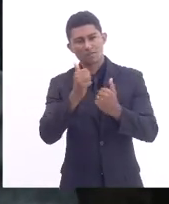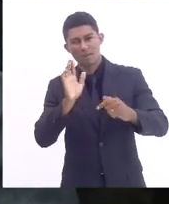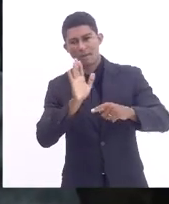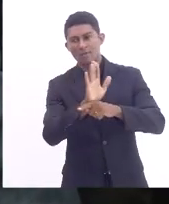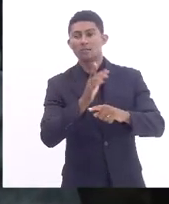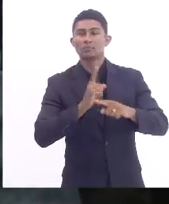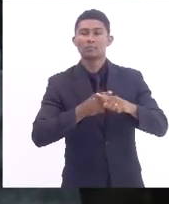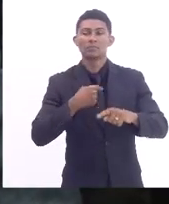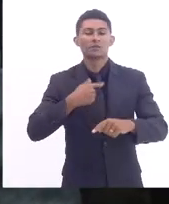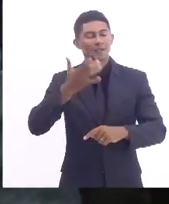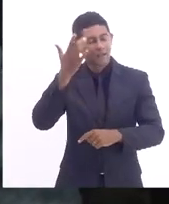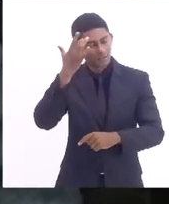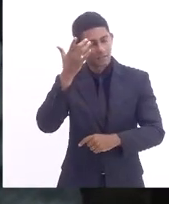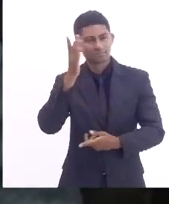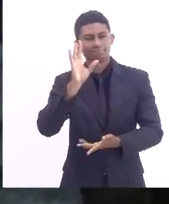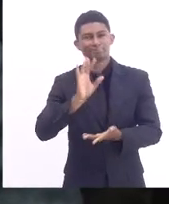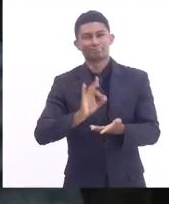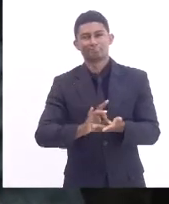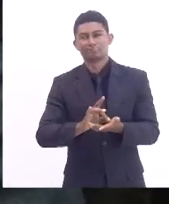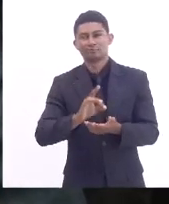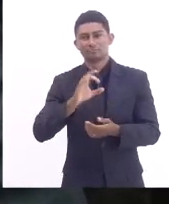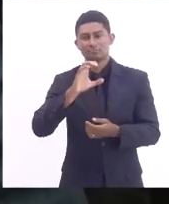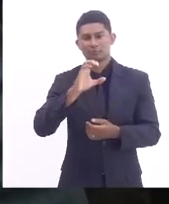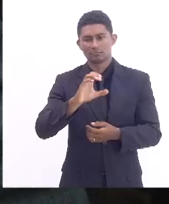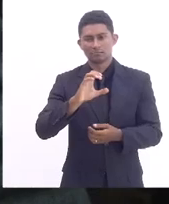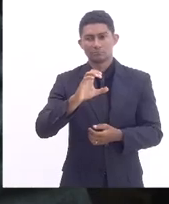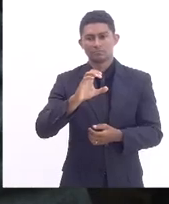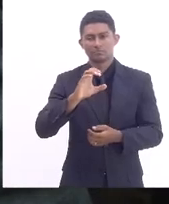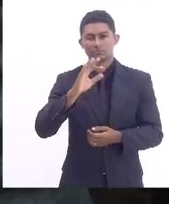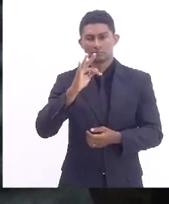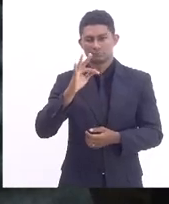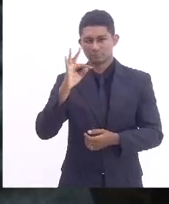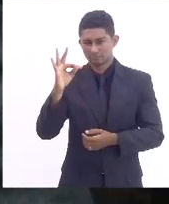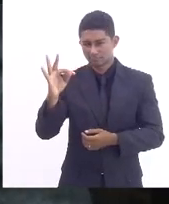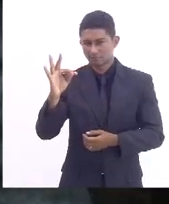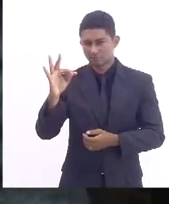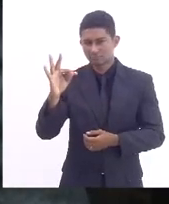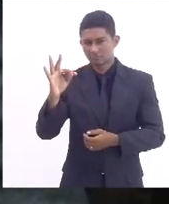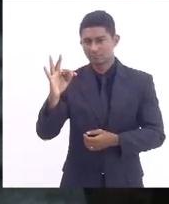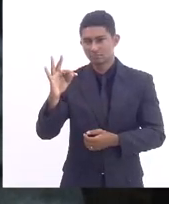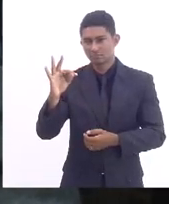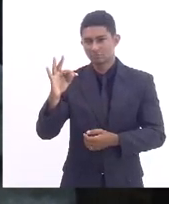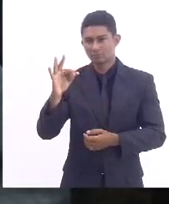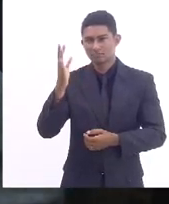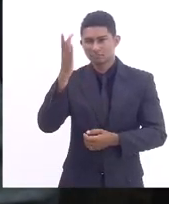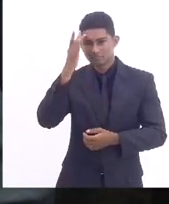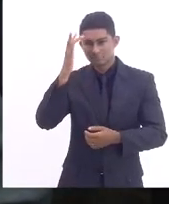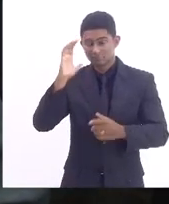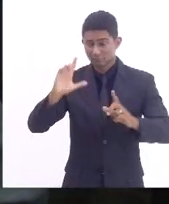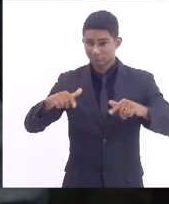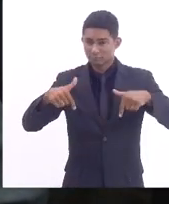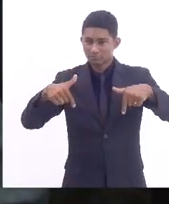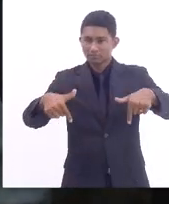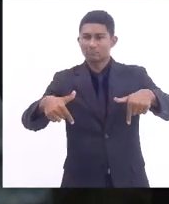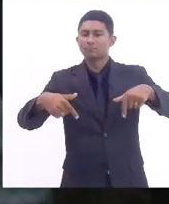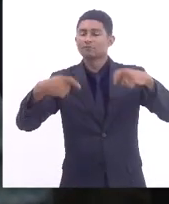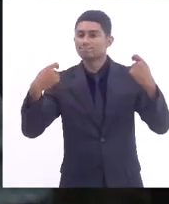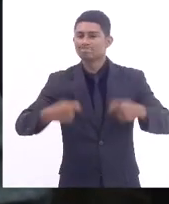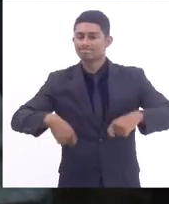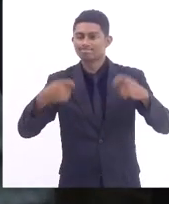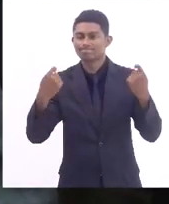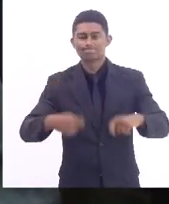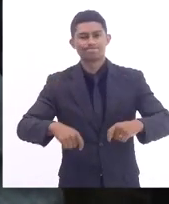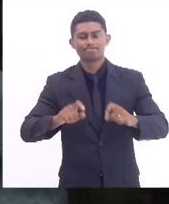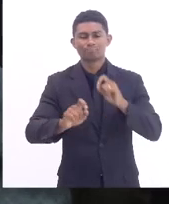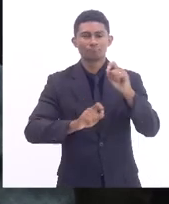acho que é um quebra-cabeça os erres Peter não atua direito na minha opinião se não tiver afinado e